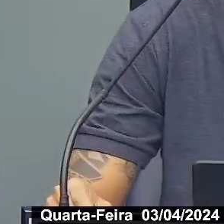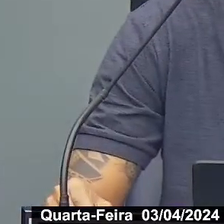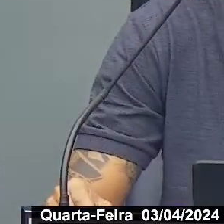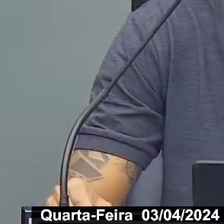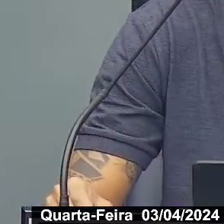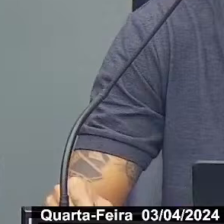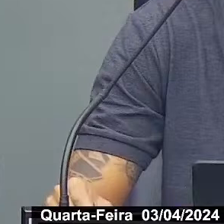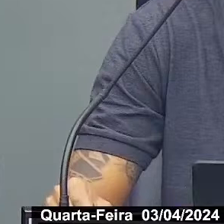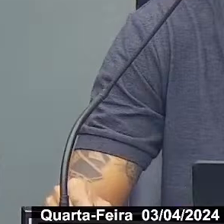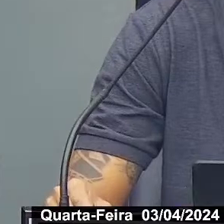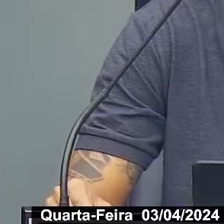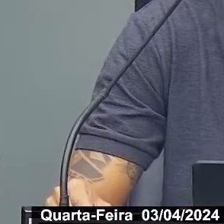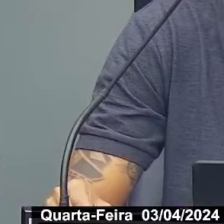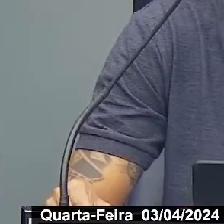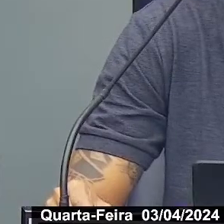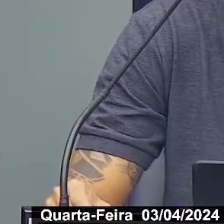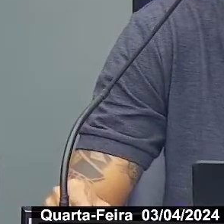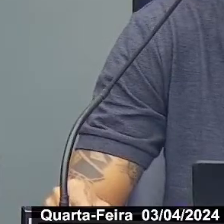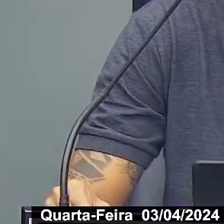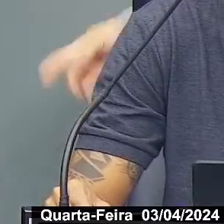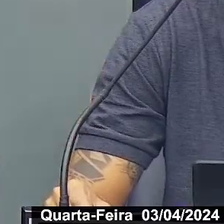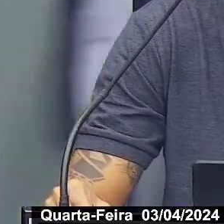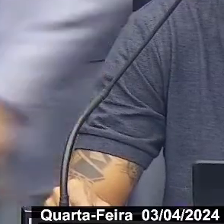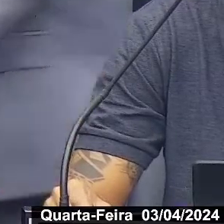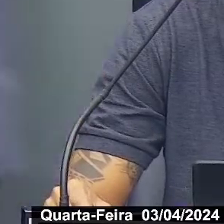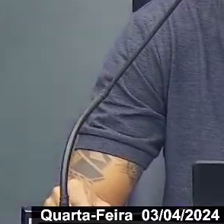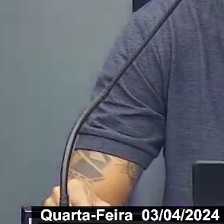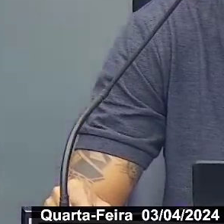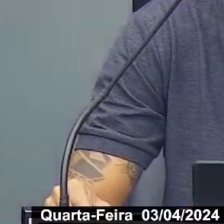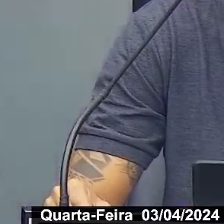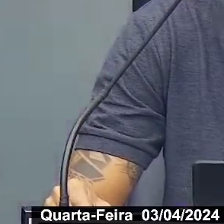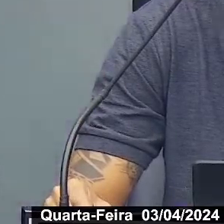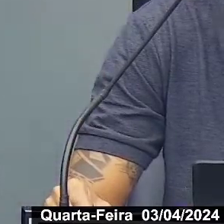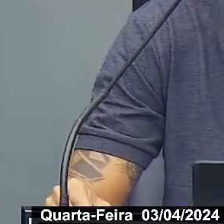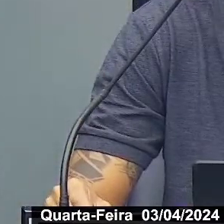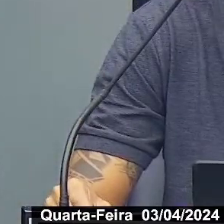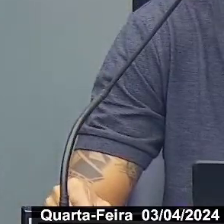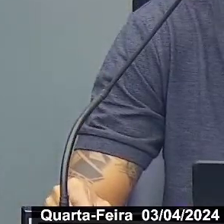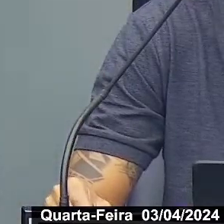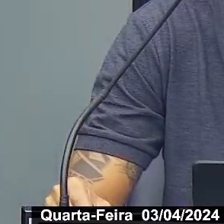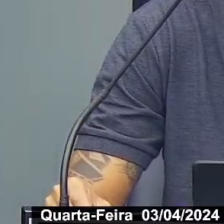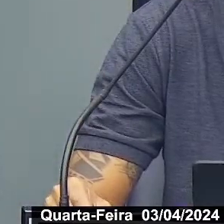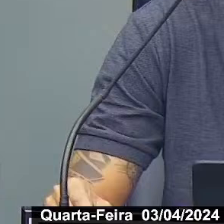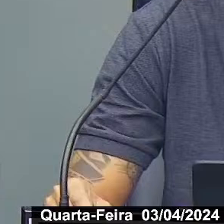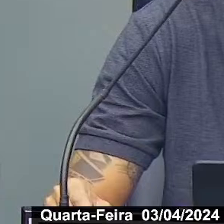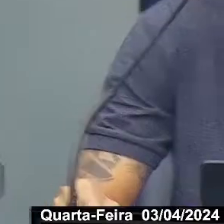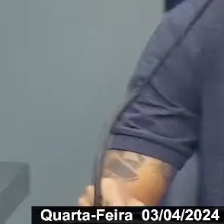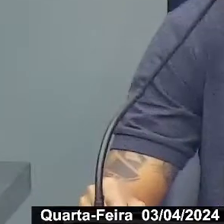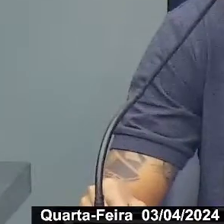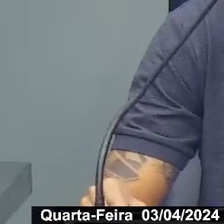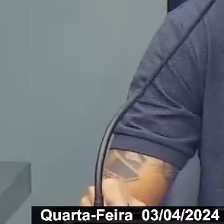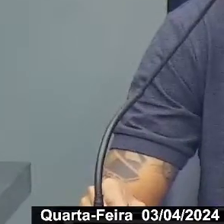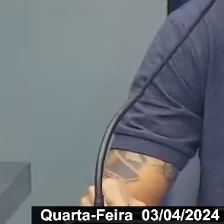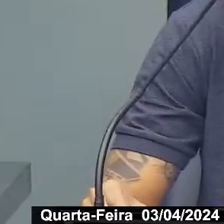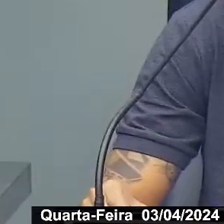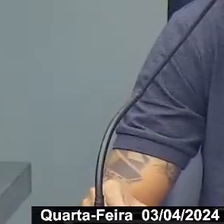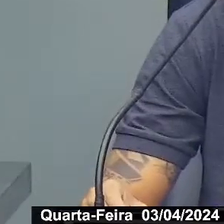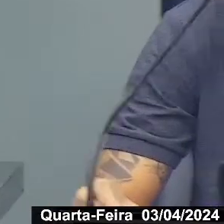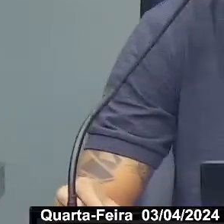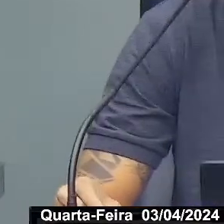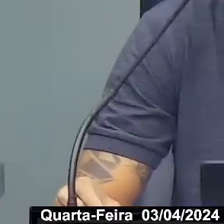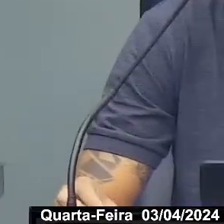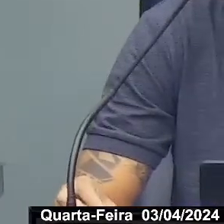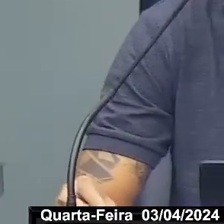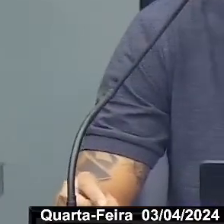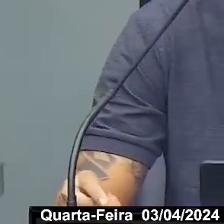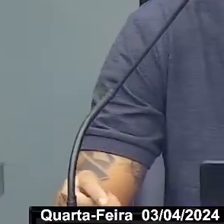Luiz do Depósito voltou. Seja bem-vindo, vereador Luiz do Depósito. Você, para mim, é